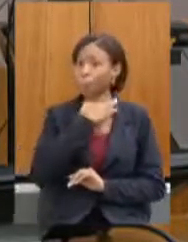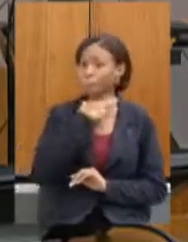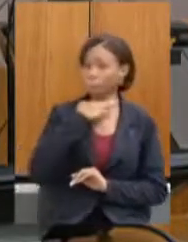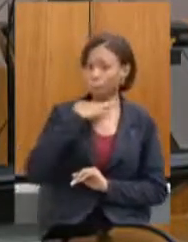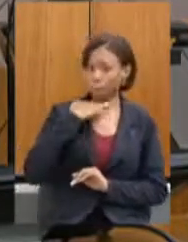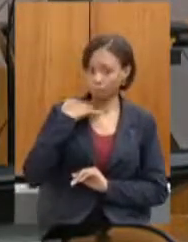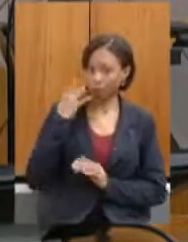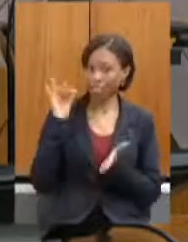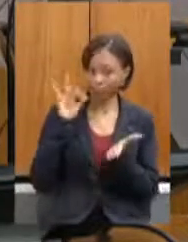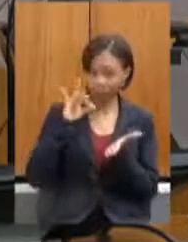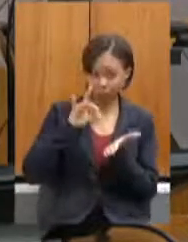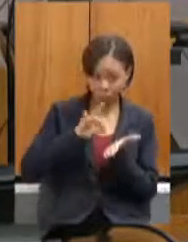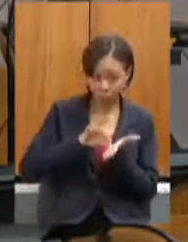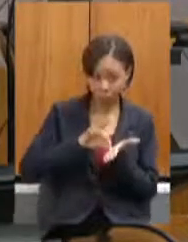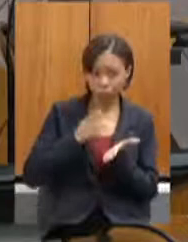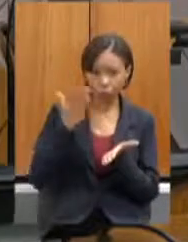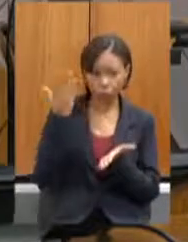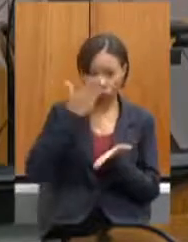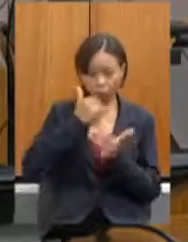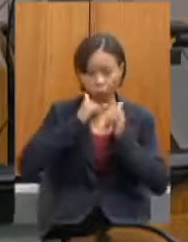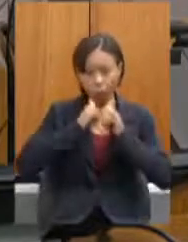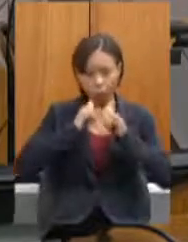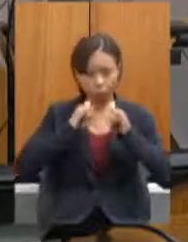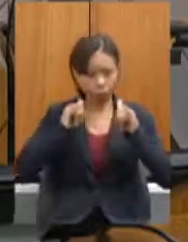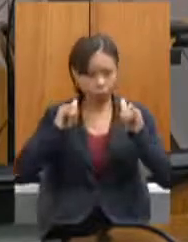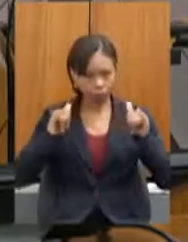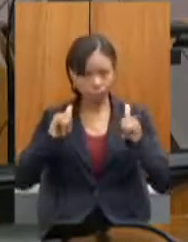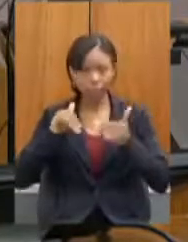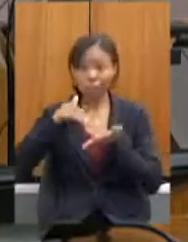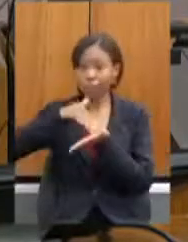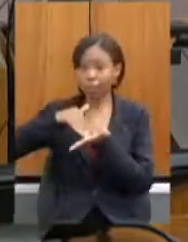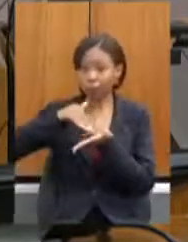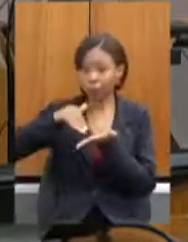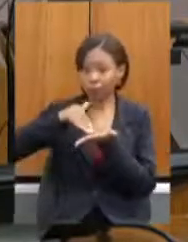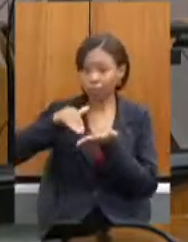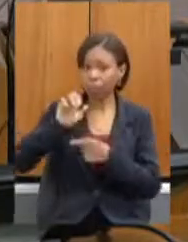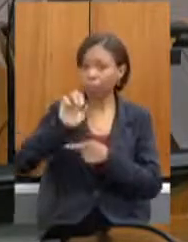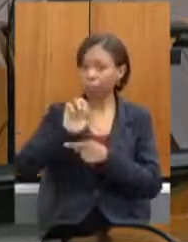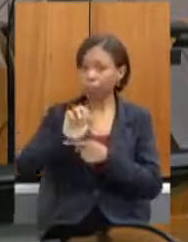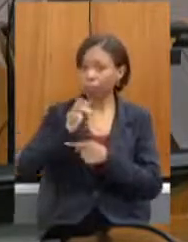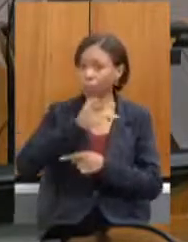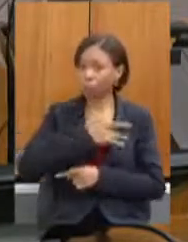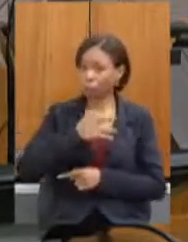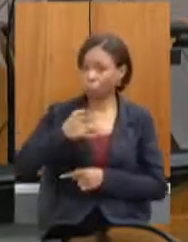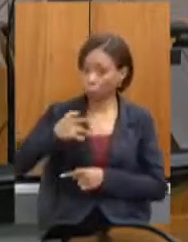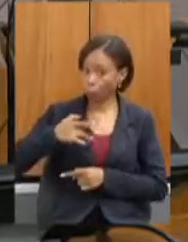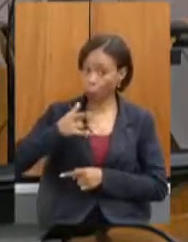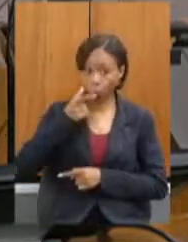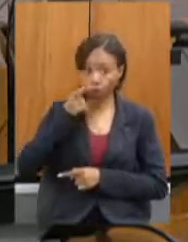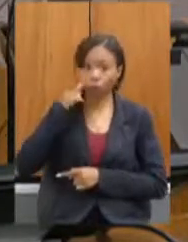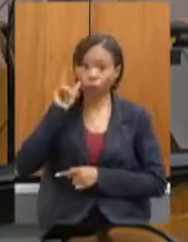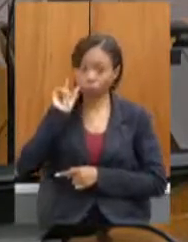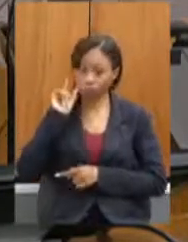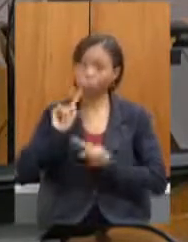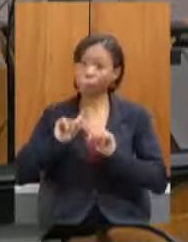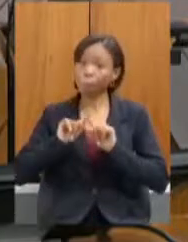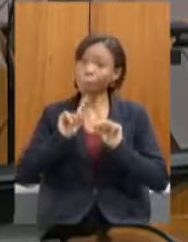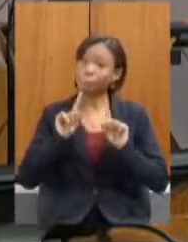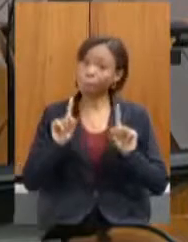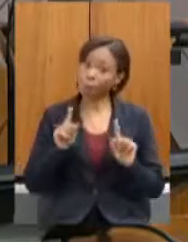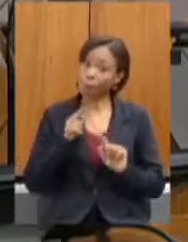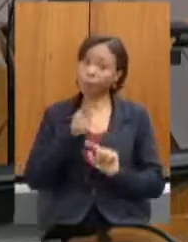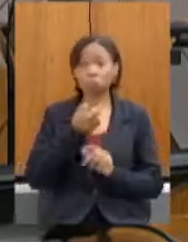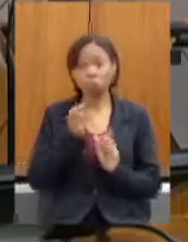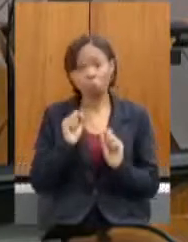confirmados que eles foram notificados e consolidados pela Secretaria Estadual de saúde no dia de ontem eles são ovos que podem ter ocorrido